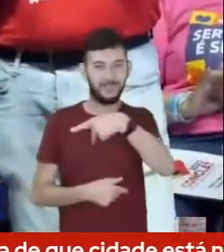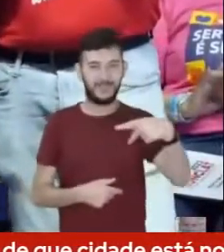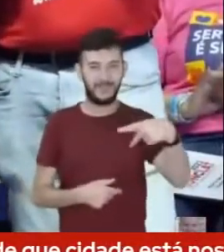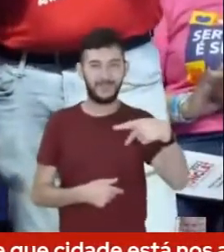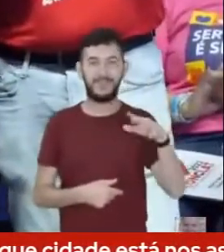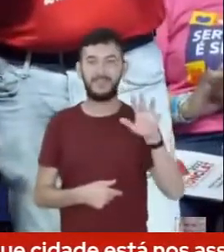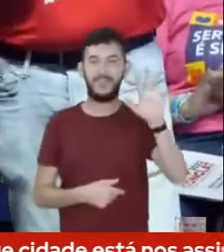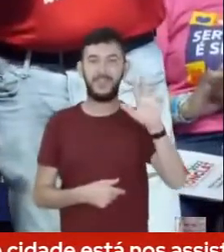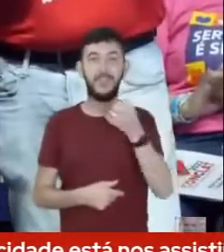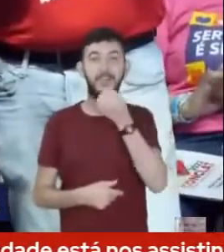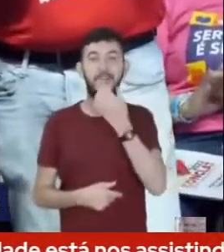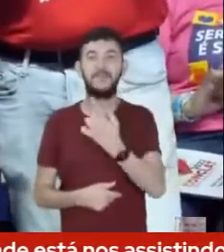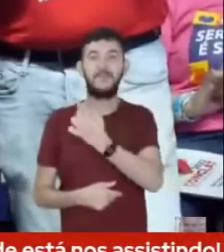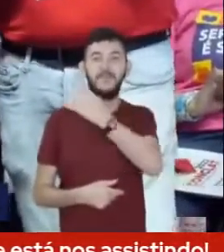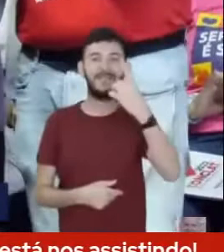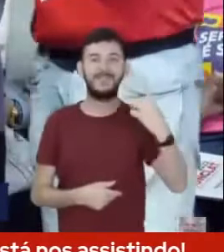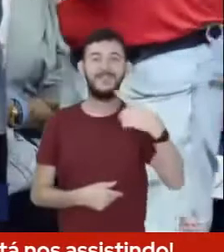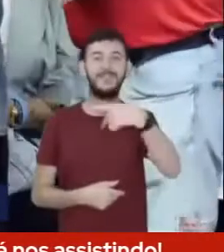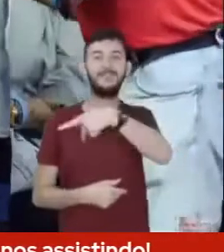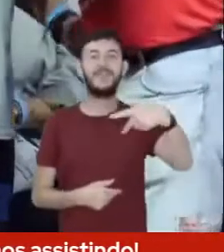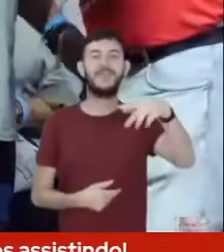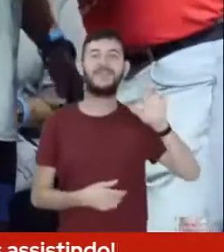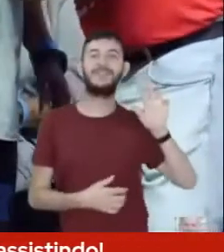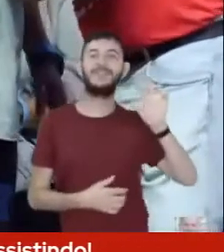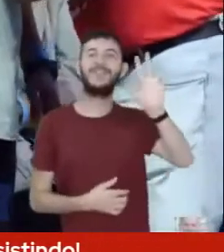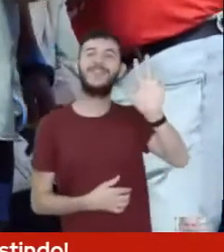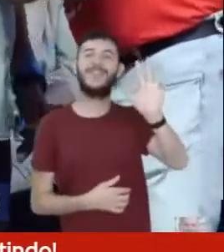Bom dia, presidente Lula!